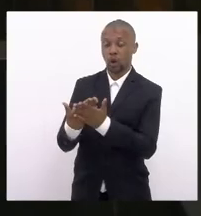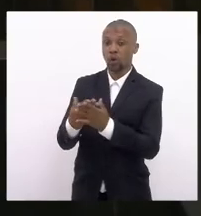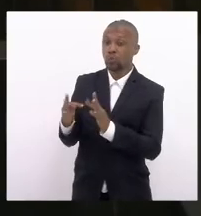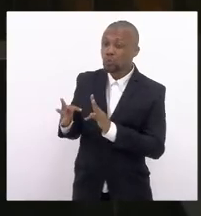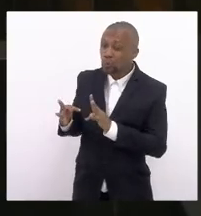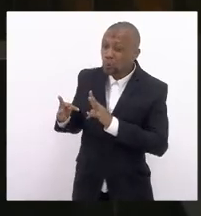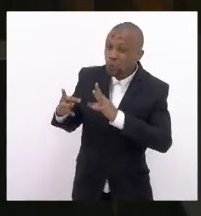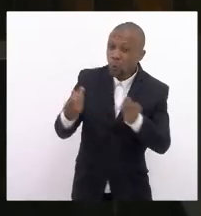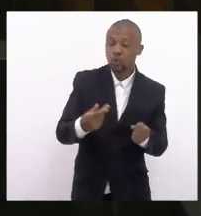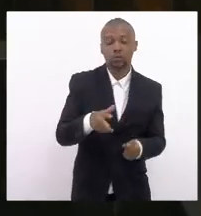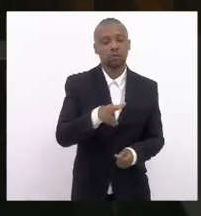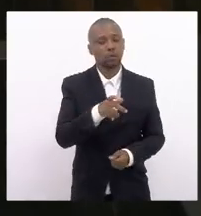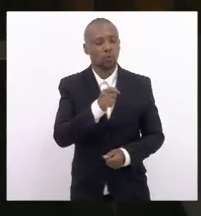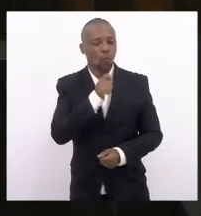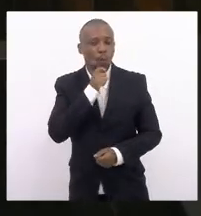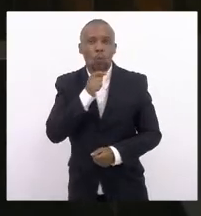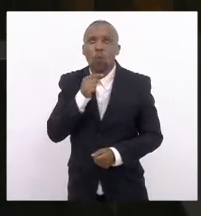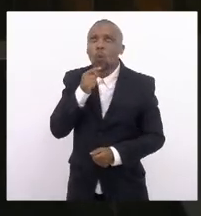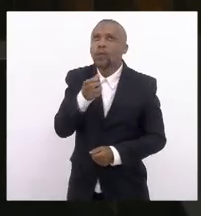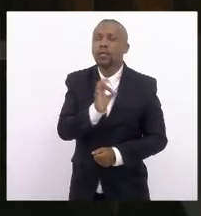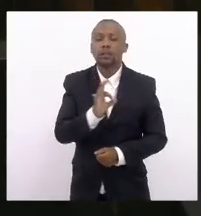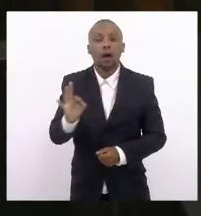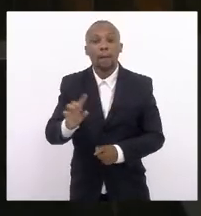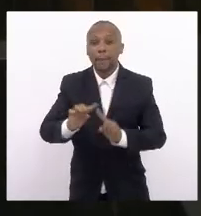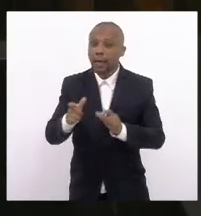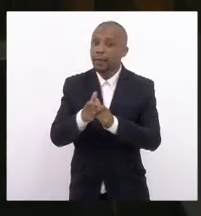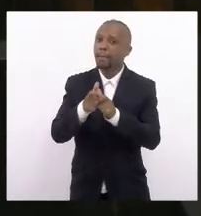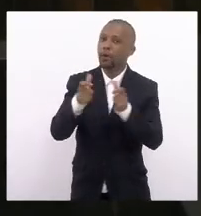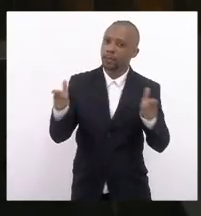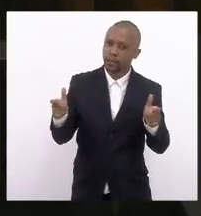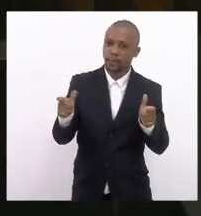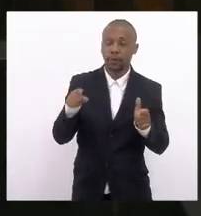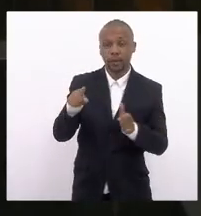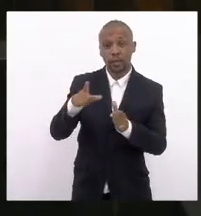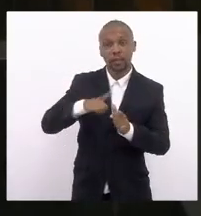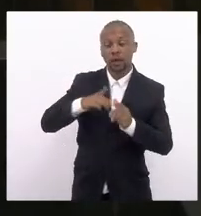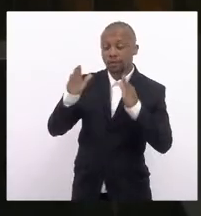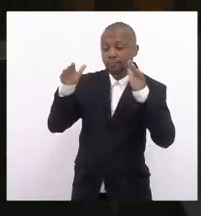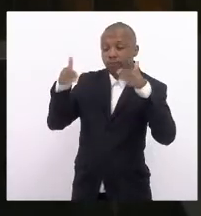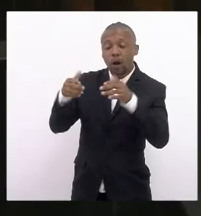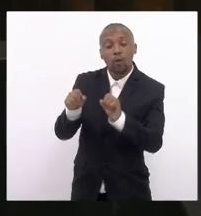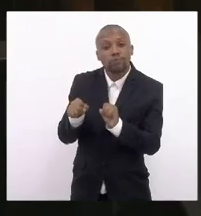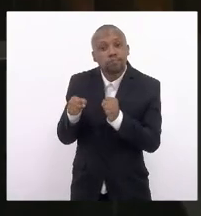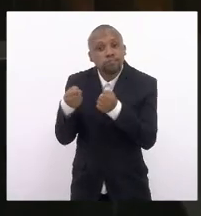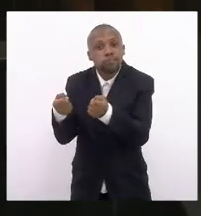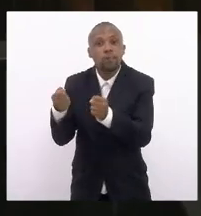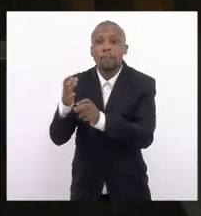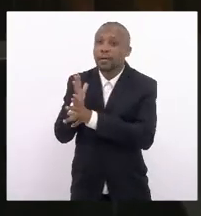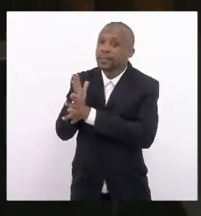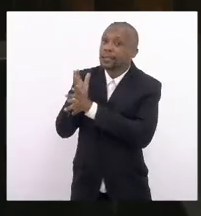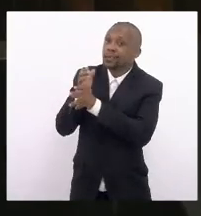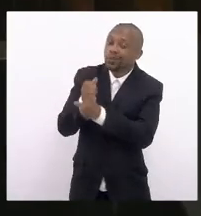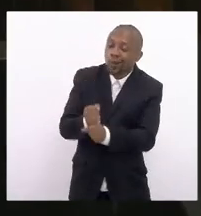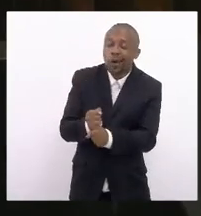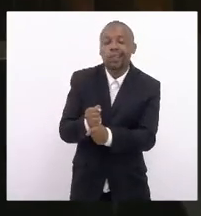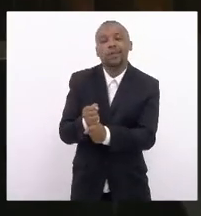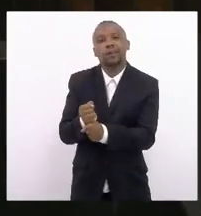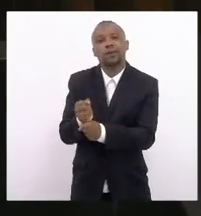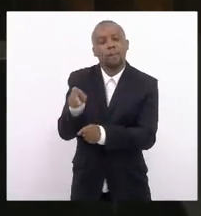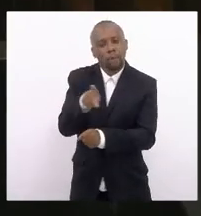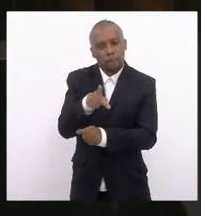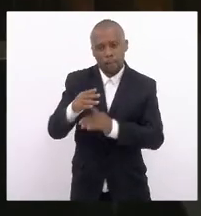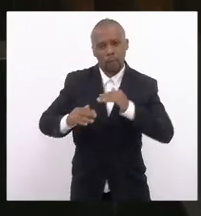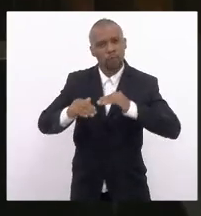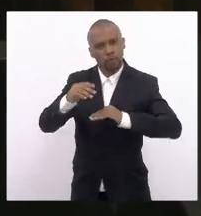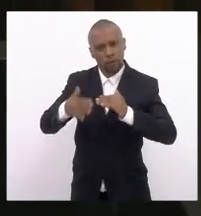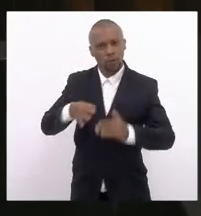conseguiu com a maioria, para que ele se dedique a essa escola, para que ele tenha uma trajetória profissional digna, não precise sair correndo de uma escola para